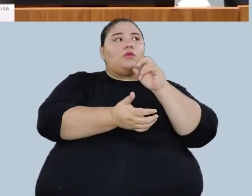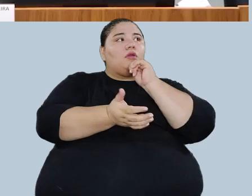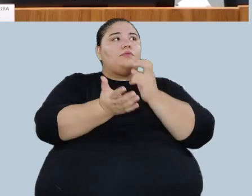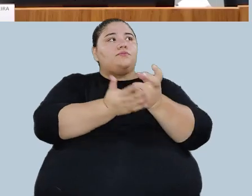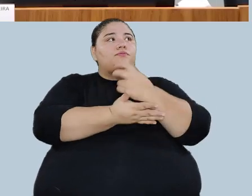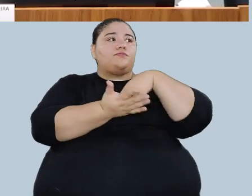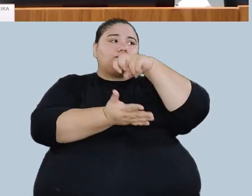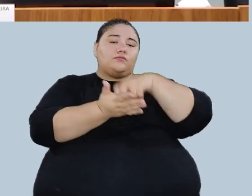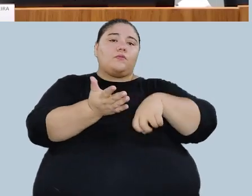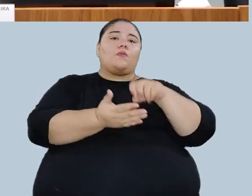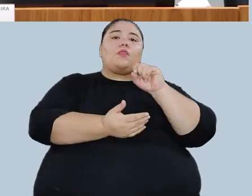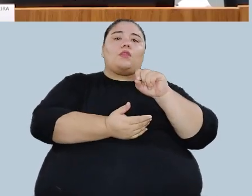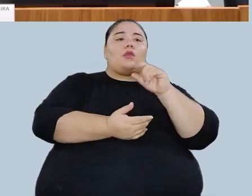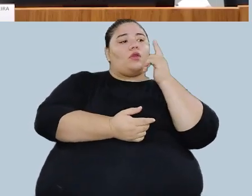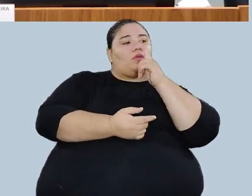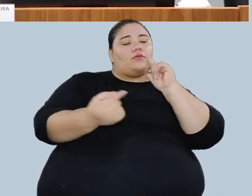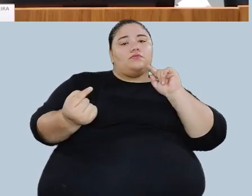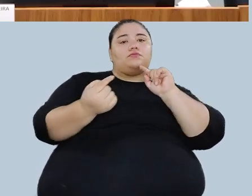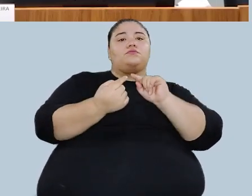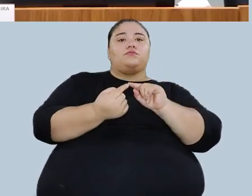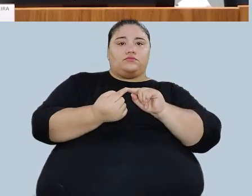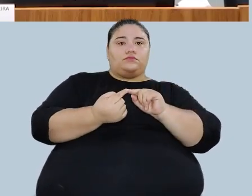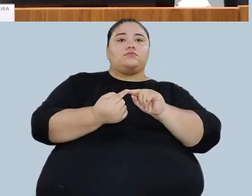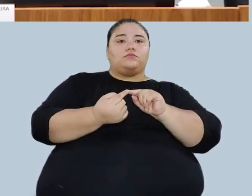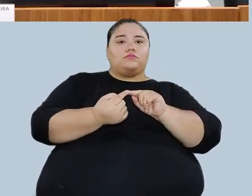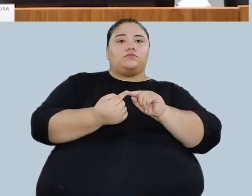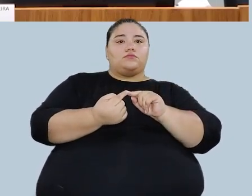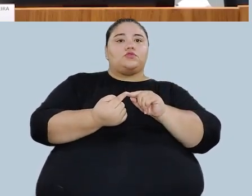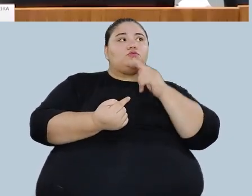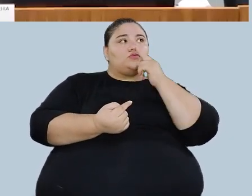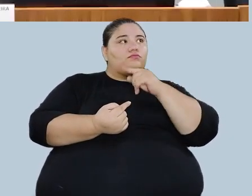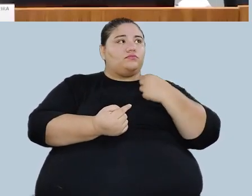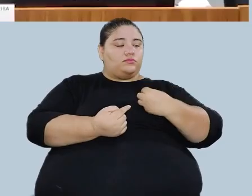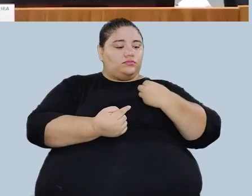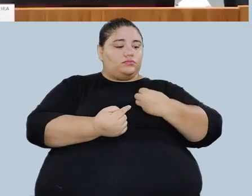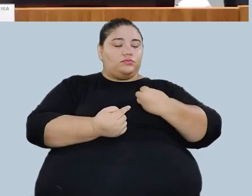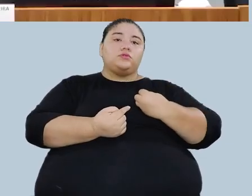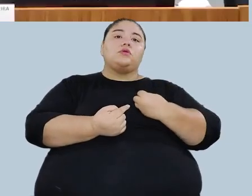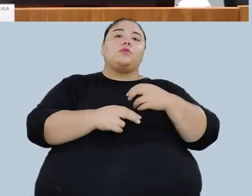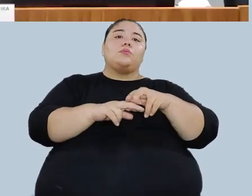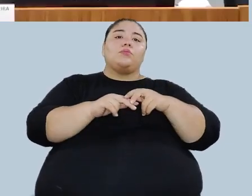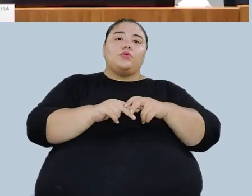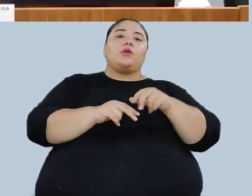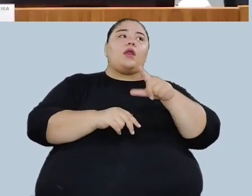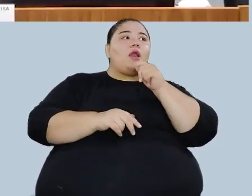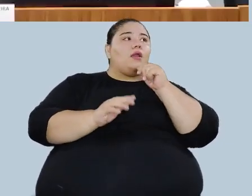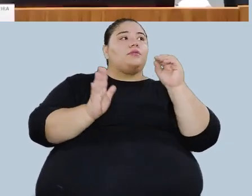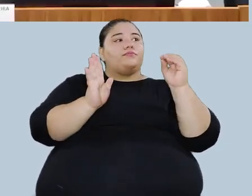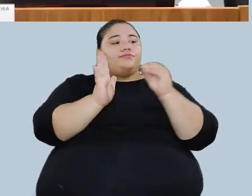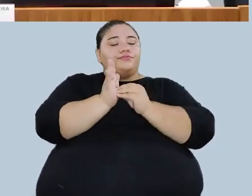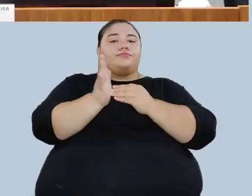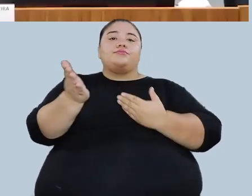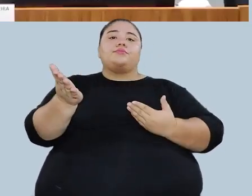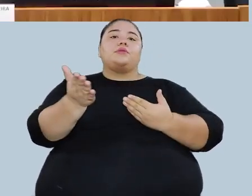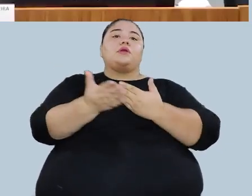receitas, PIS e COFINS, era que alcançava alcança, né, na atualidade essas operações, até porque isso estará em vigor